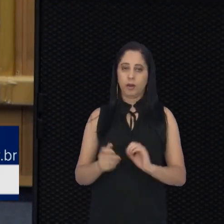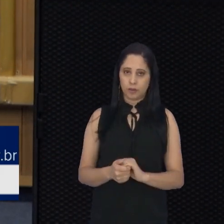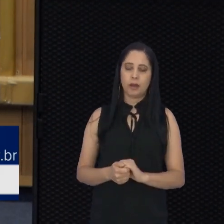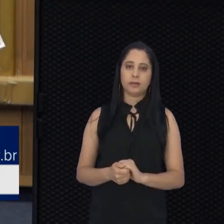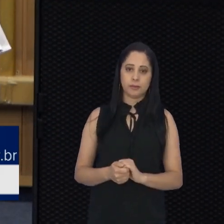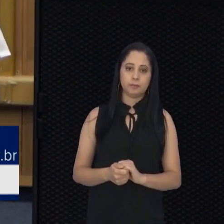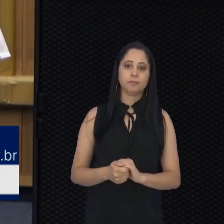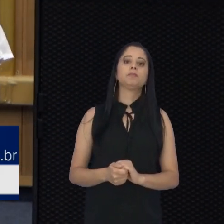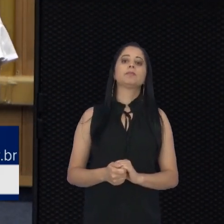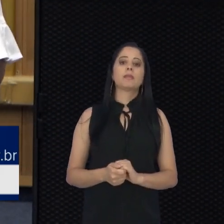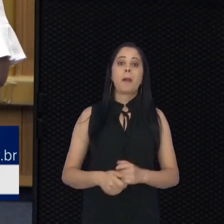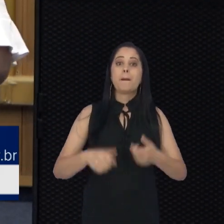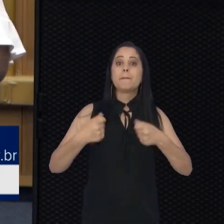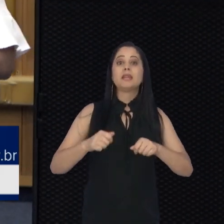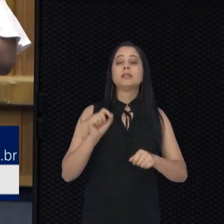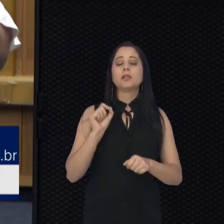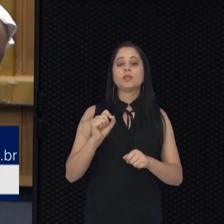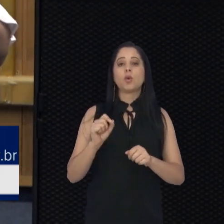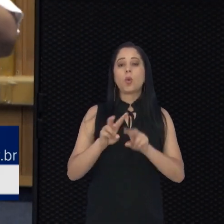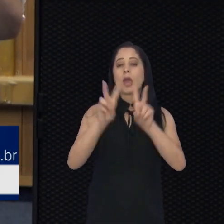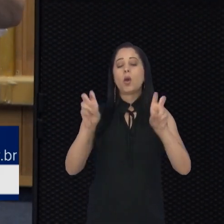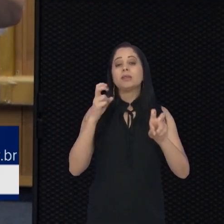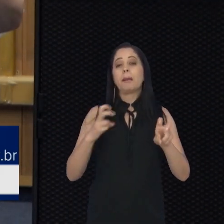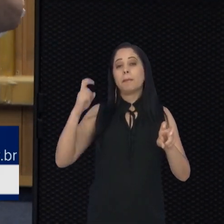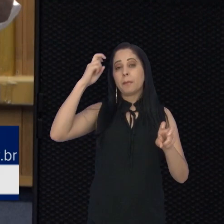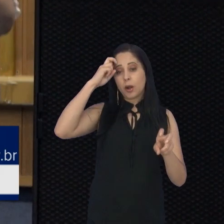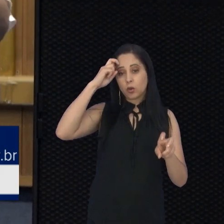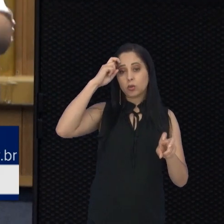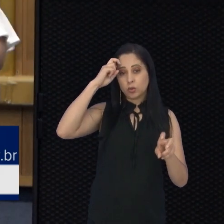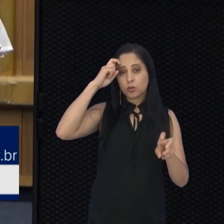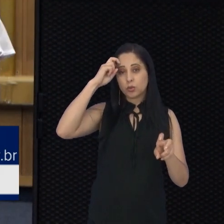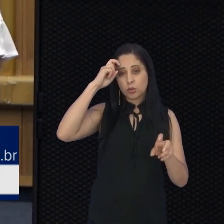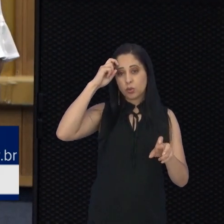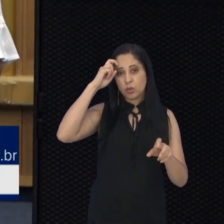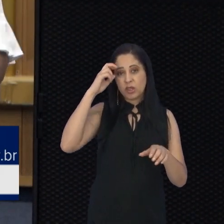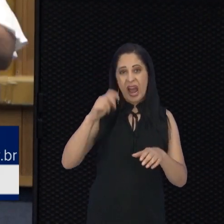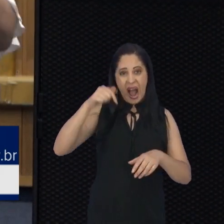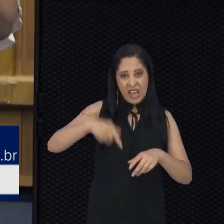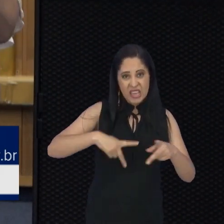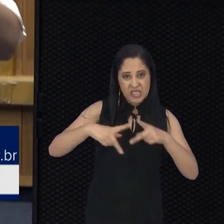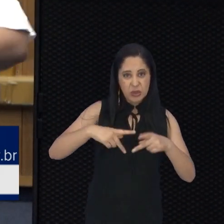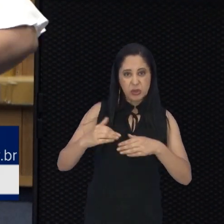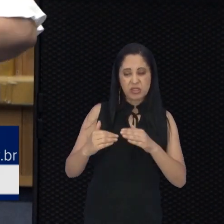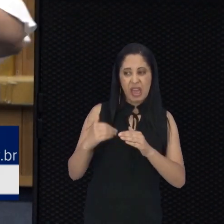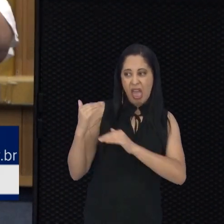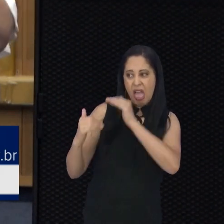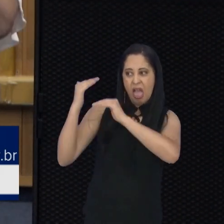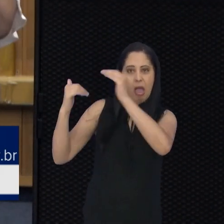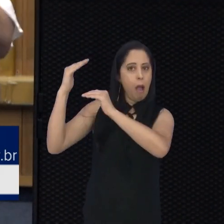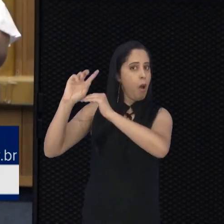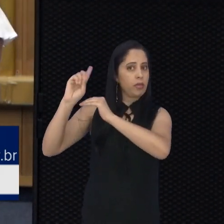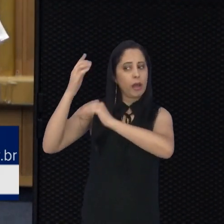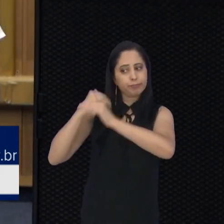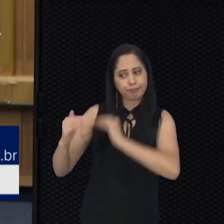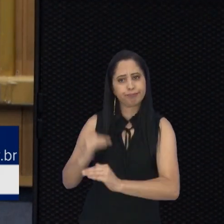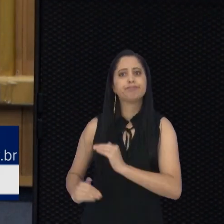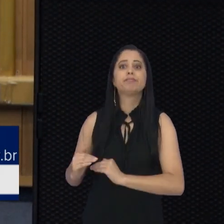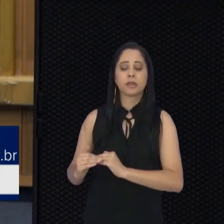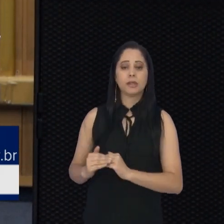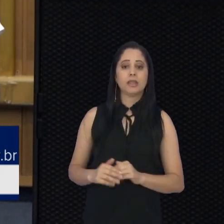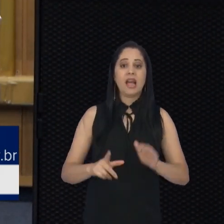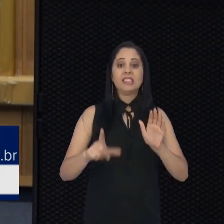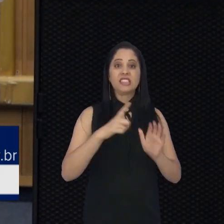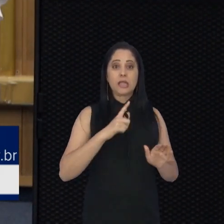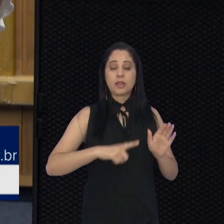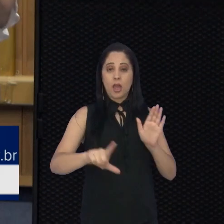organização, instrumentos de gestão que, infelizmente, não está avançando aqui na cidade. Então, em 2016, tem uma lei que institui o Sistema Municipal de